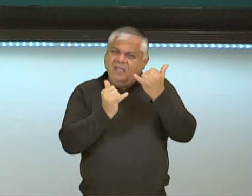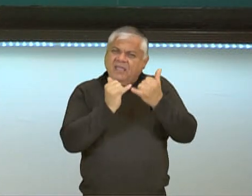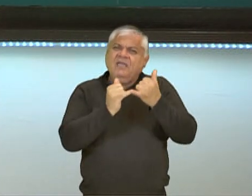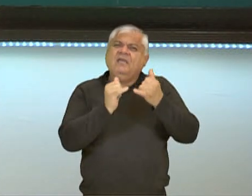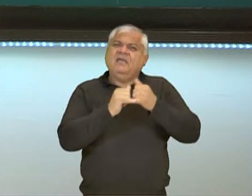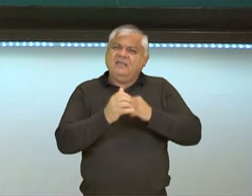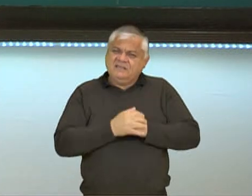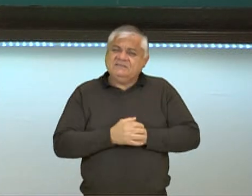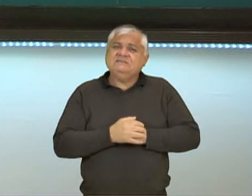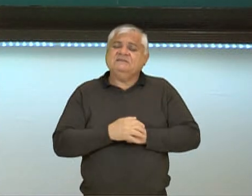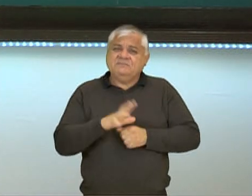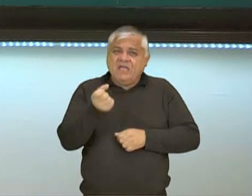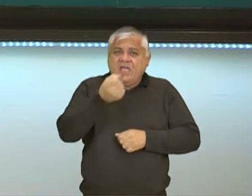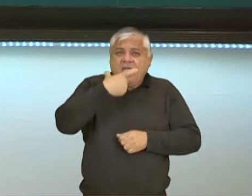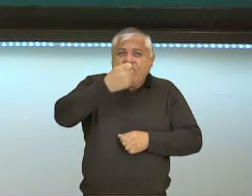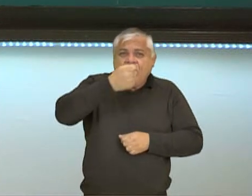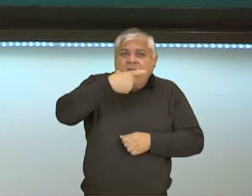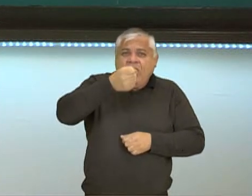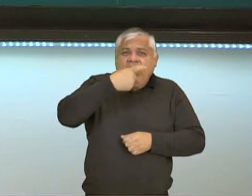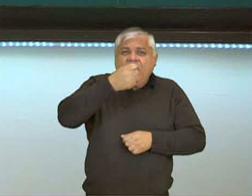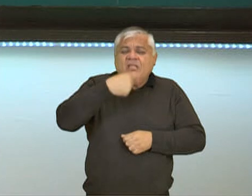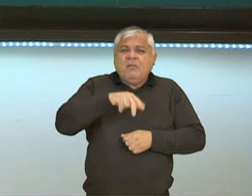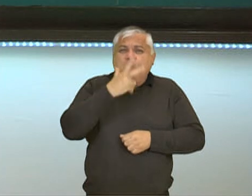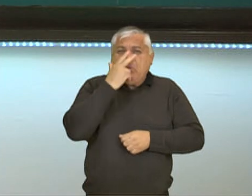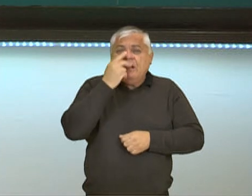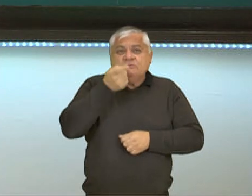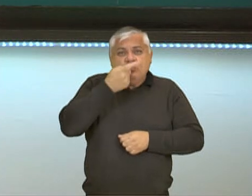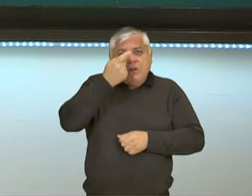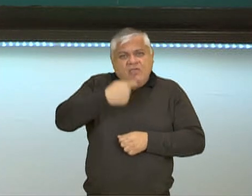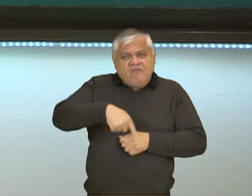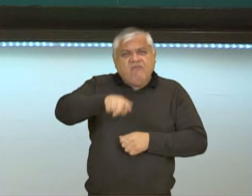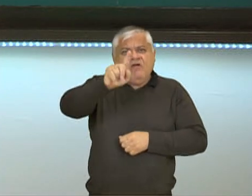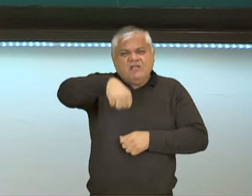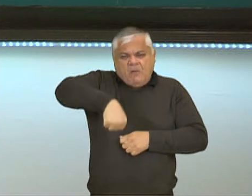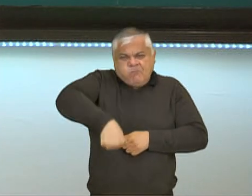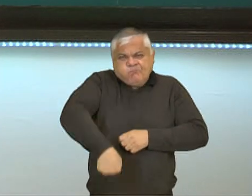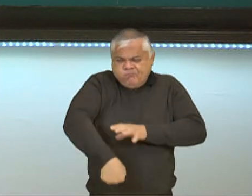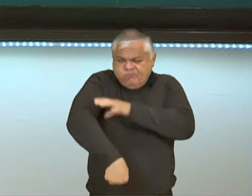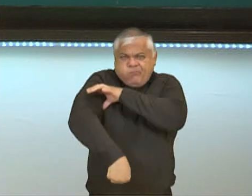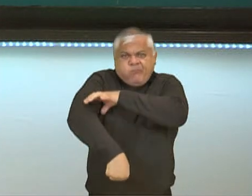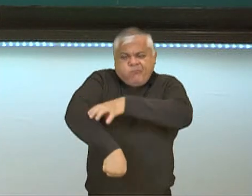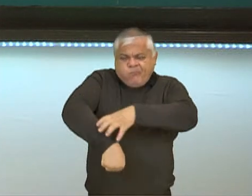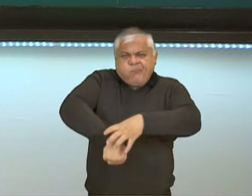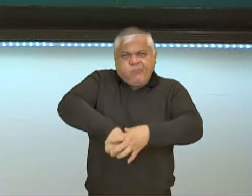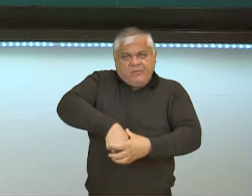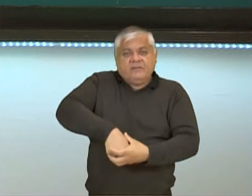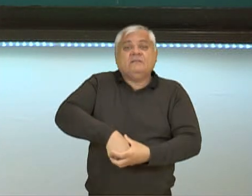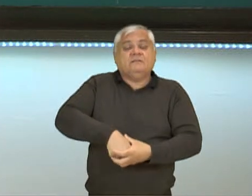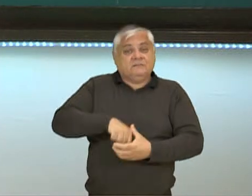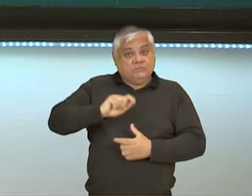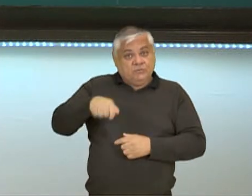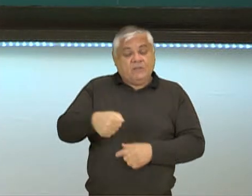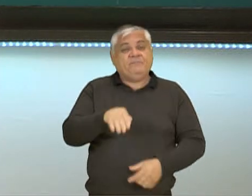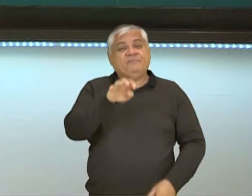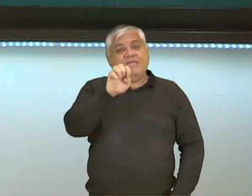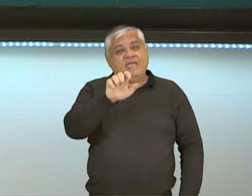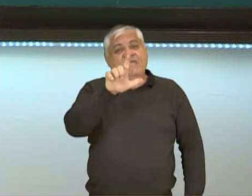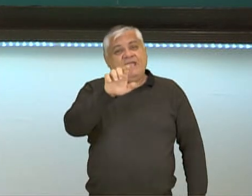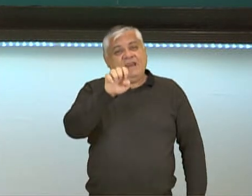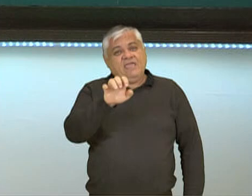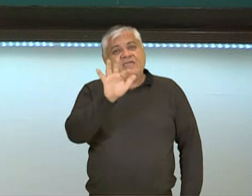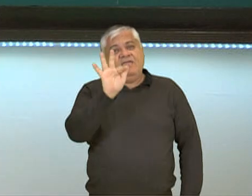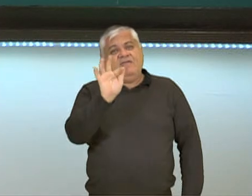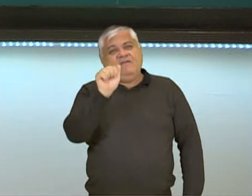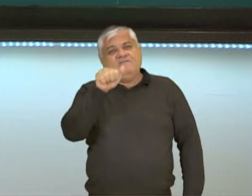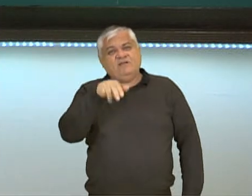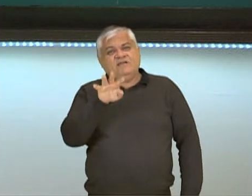remete para nós ali uma lembrança de elefante, de tão grande que fica. Por isso o nome, então, elefantíase, ok?